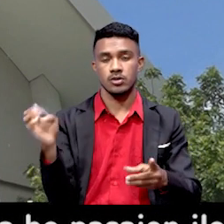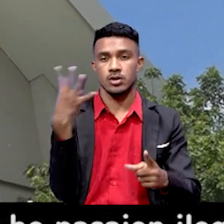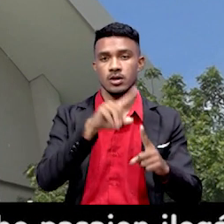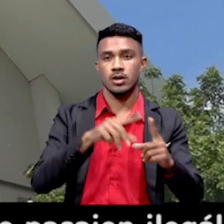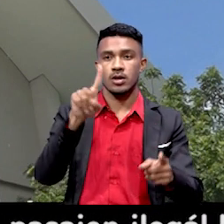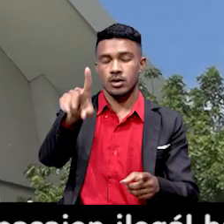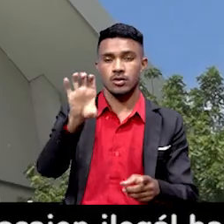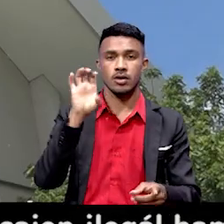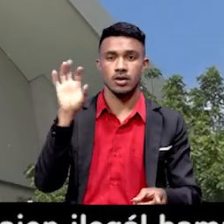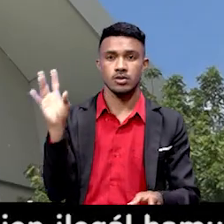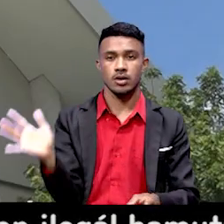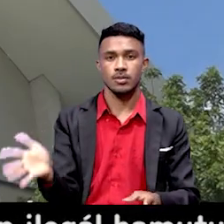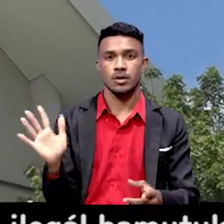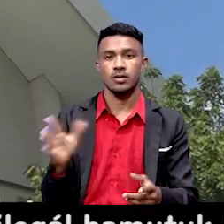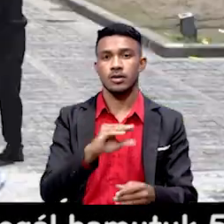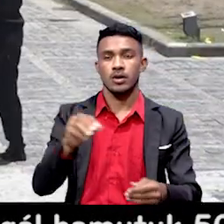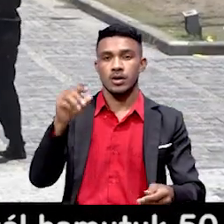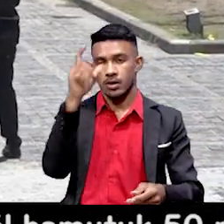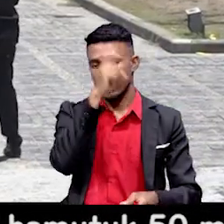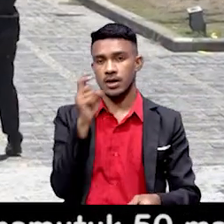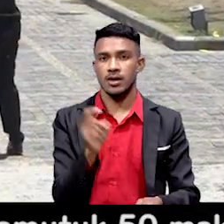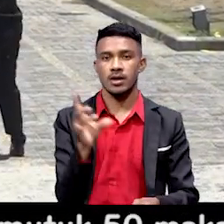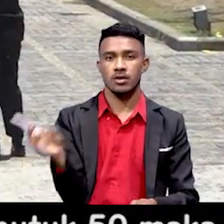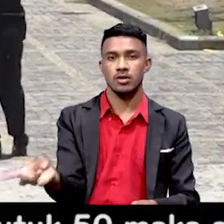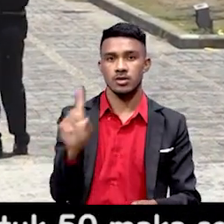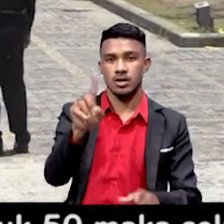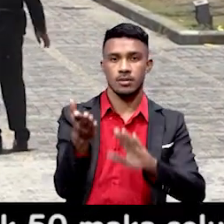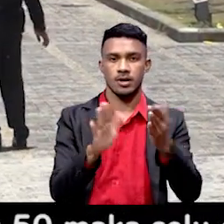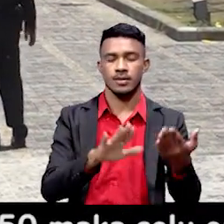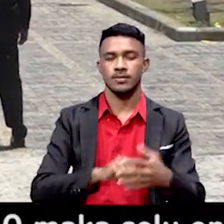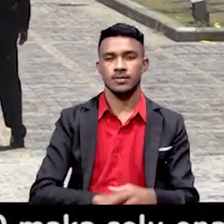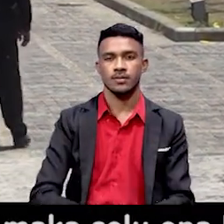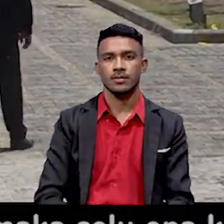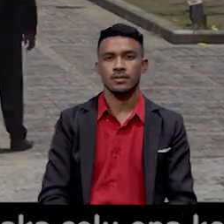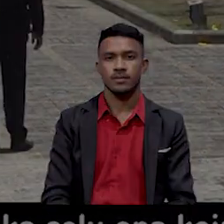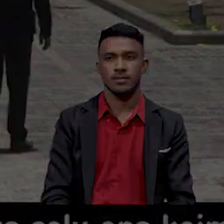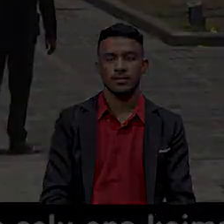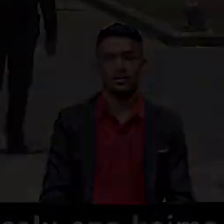no hakotu is ho ida de hitu nulu resinida. Agustinho da Costa, Ferri Soares, GMN.